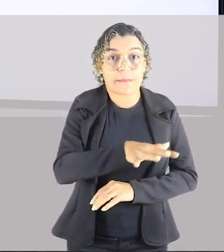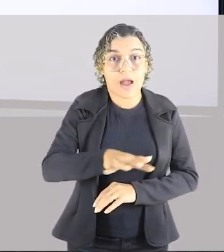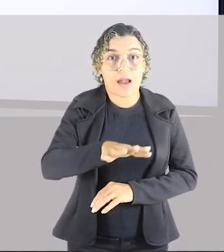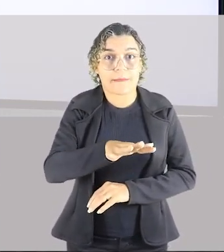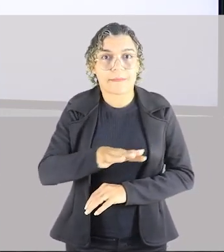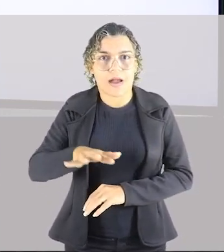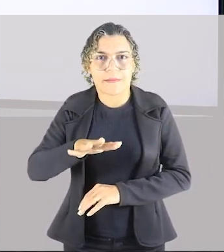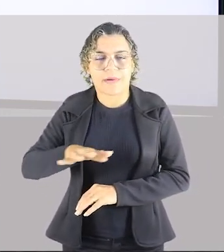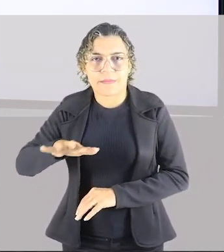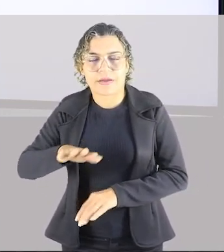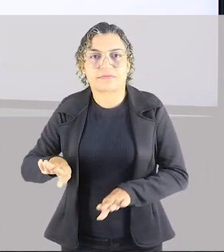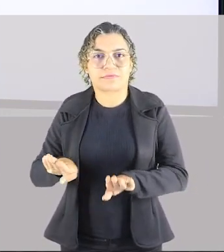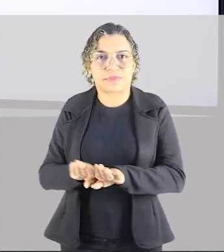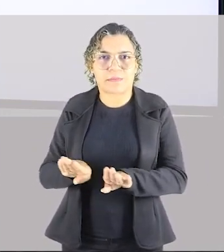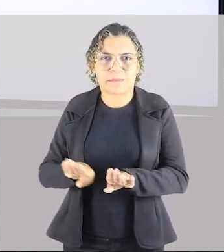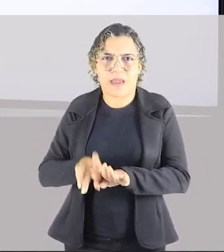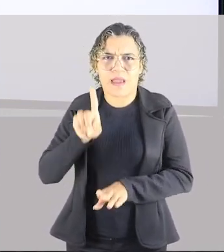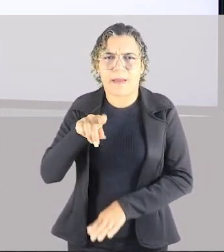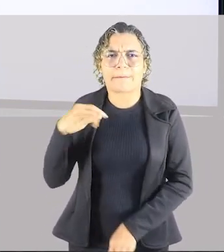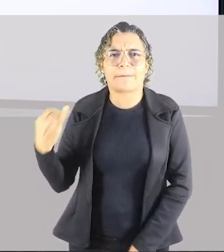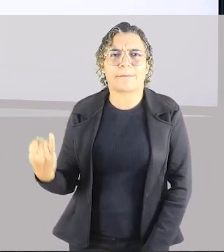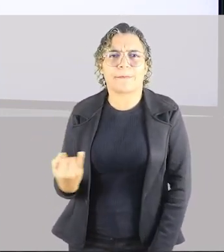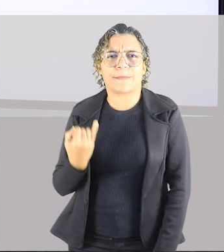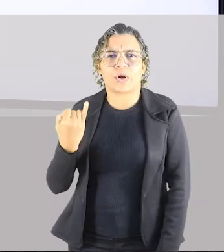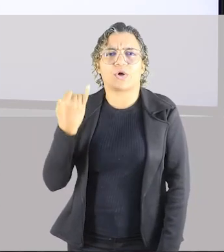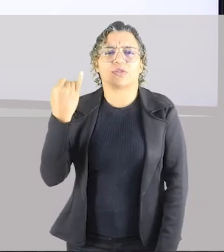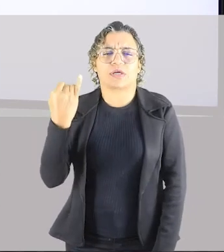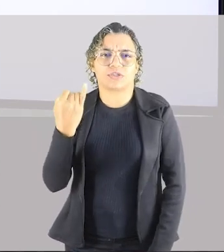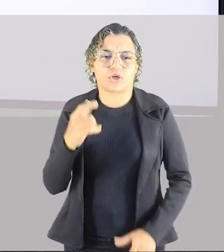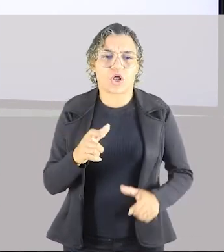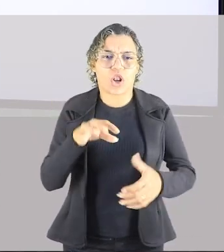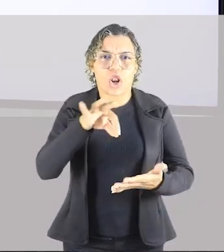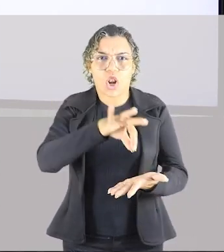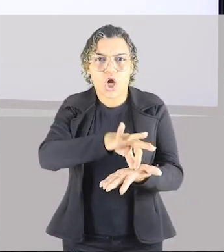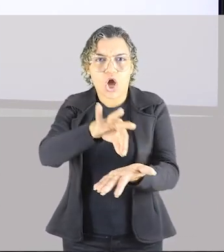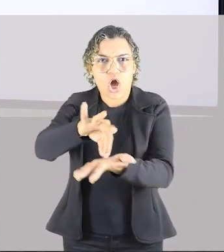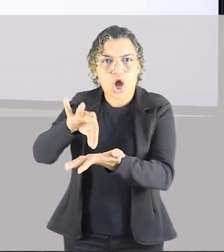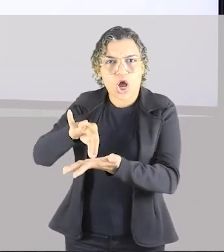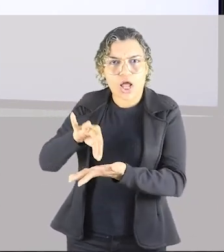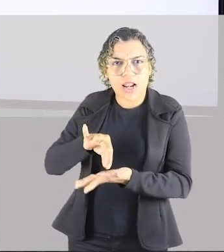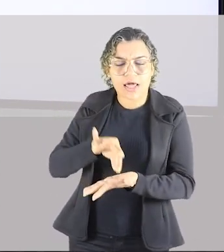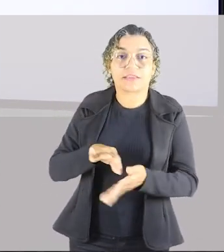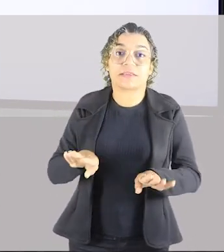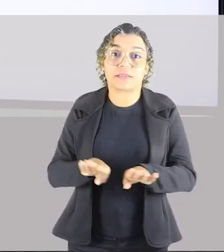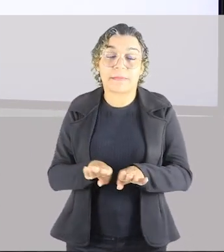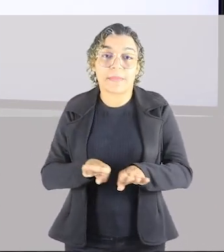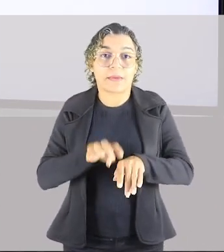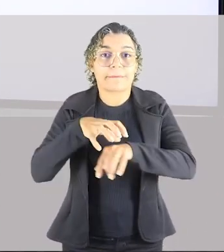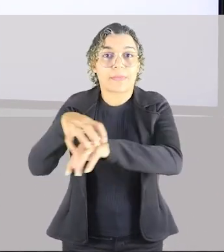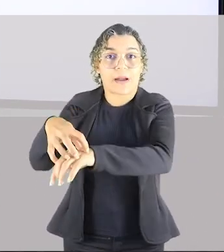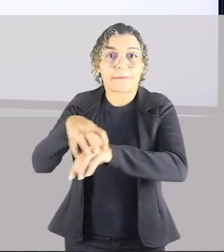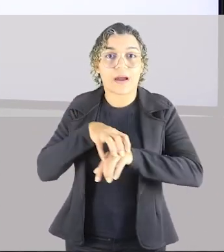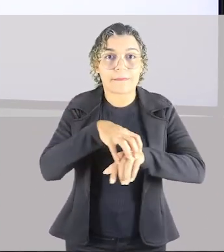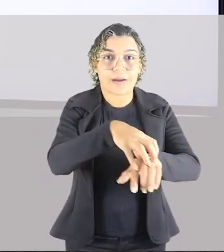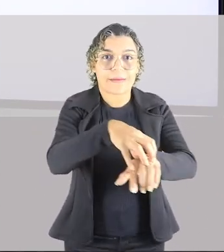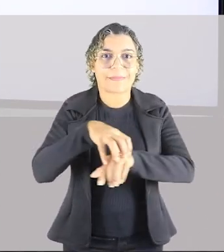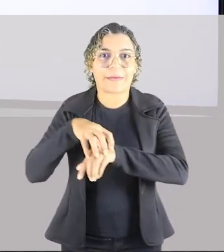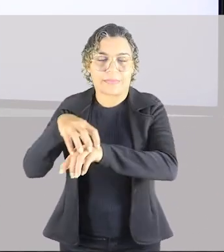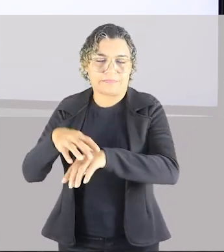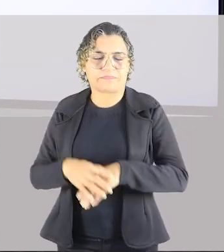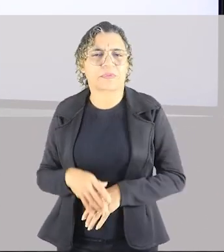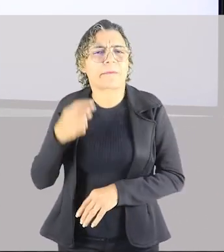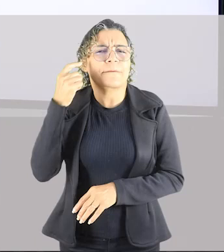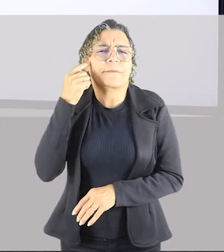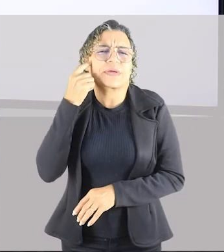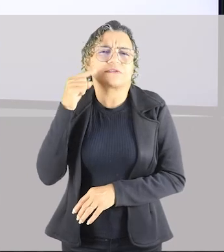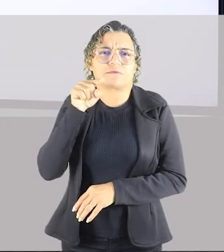e também é uma ferramenta fundamental para localização e deslocamento dentro do espaço. Pensa